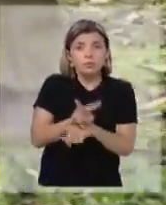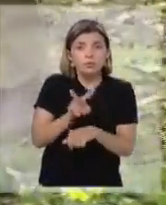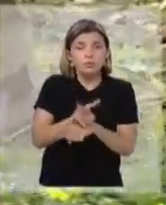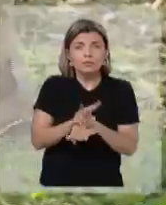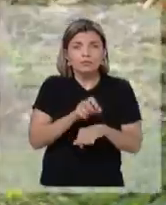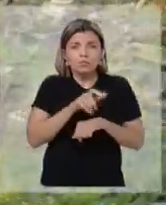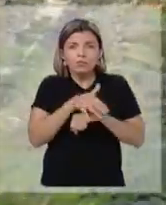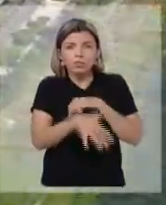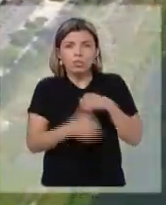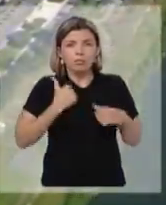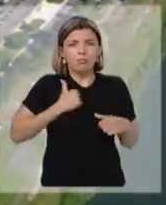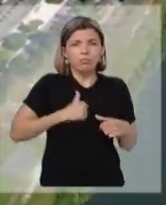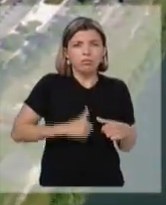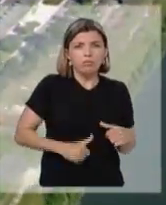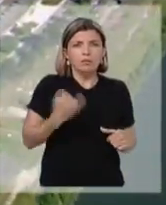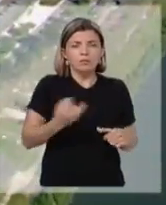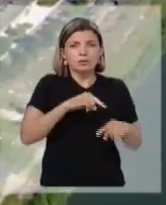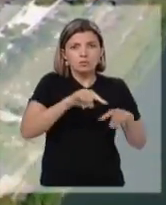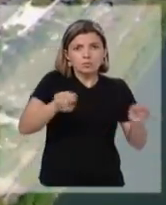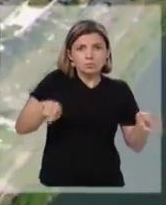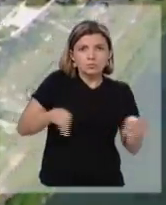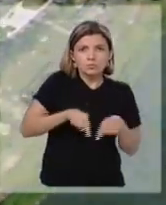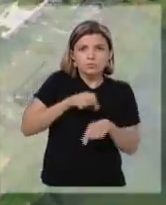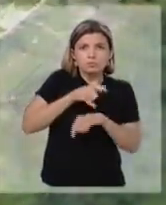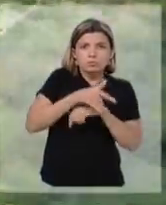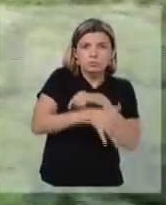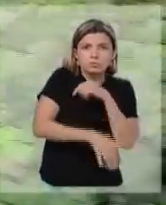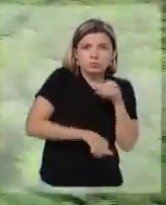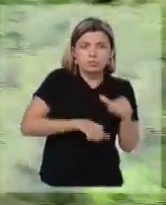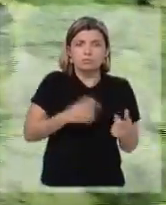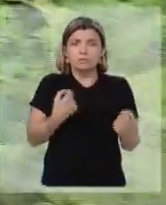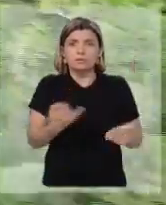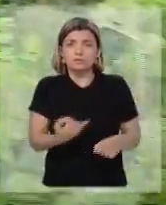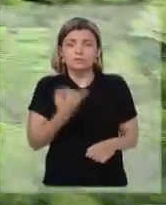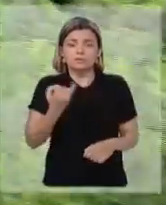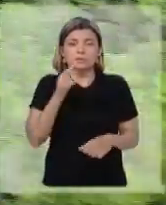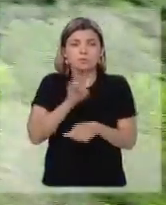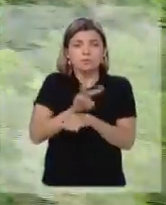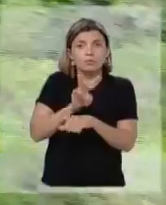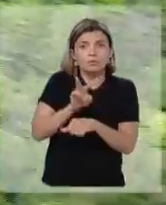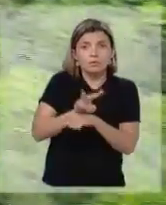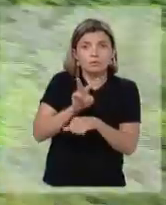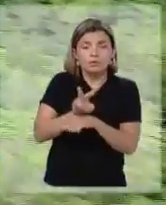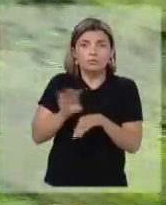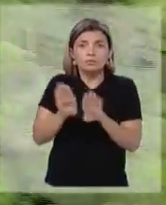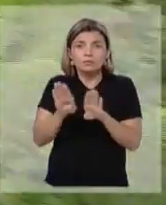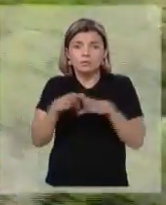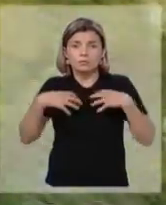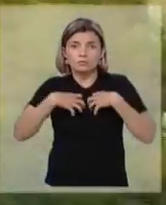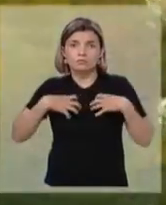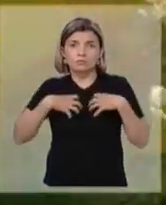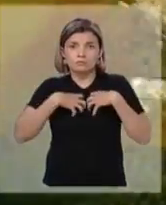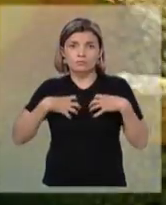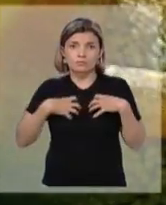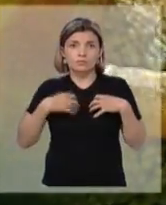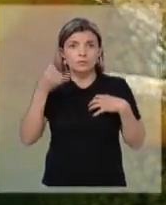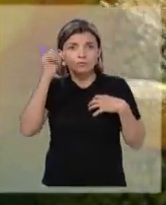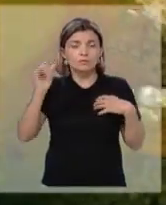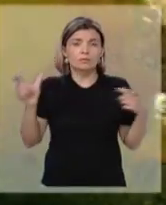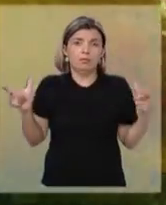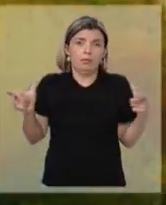o tratamento de esgoto, o mercado de crédito de carbono e programas de conservação de espécies